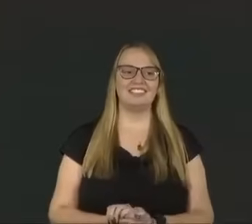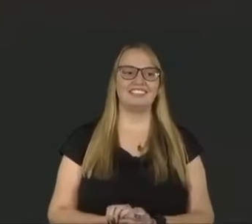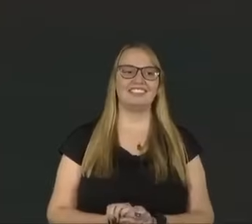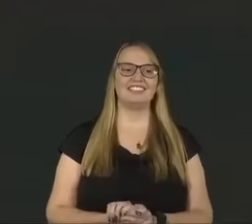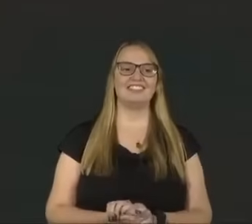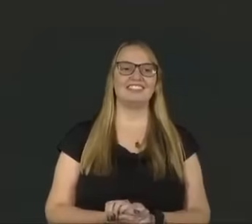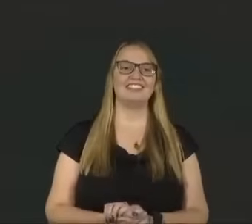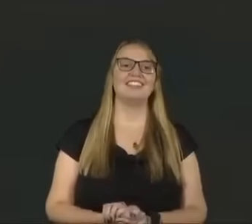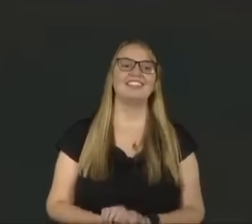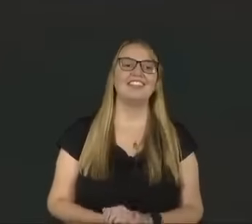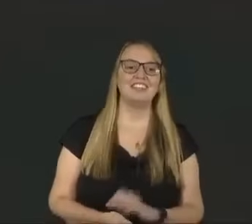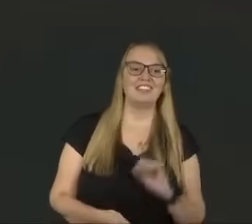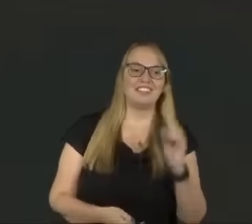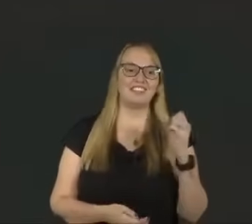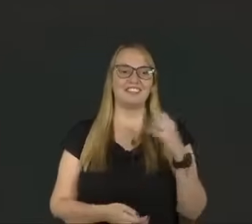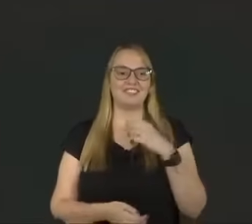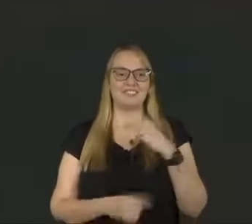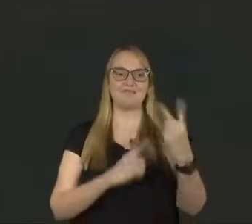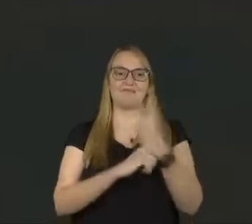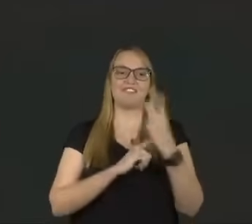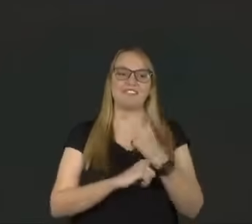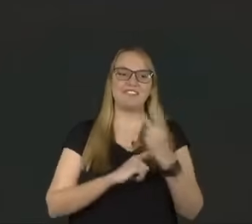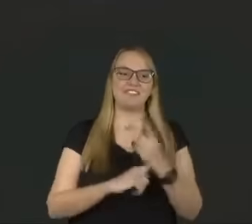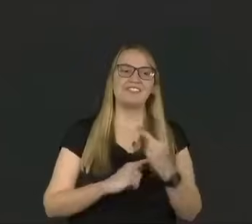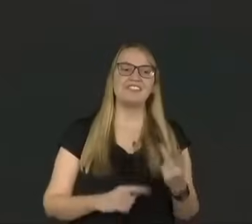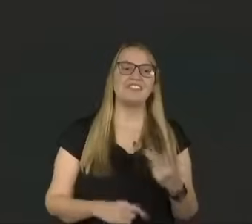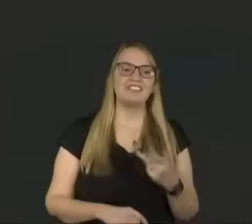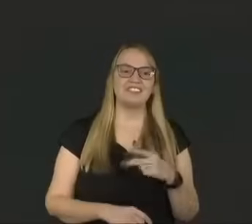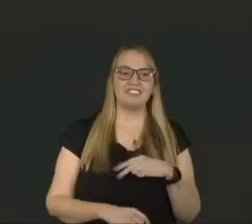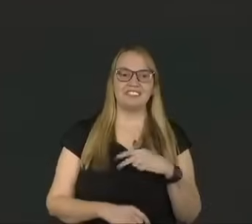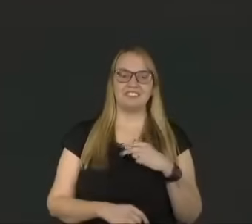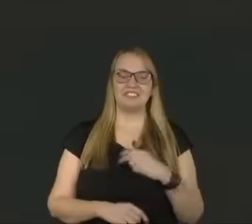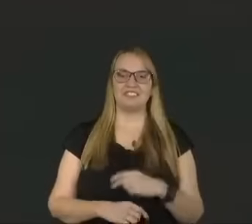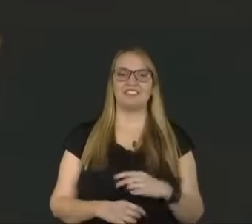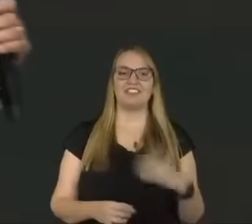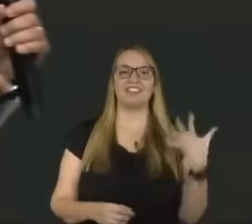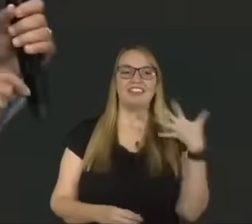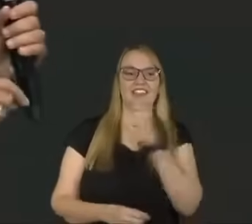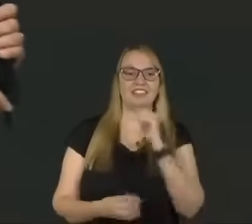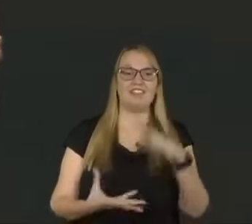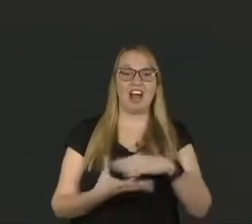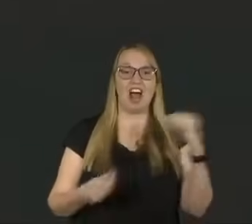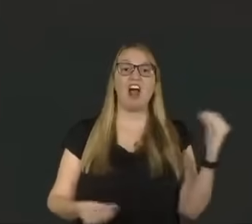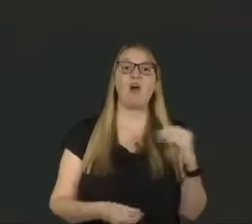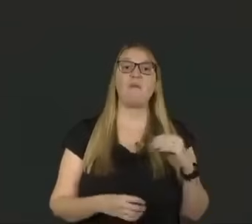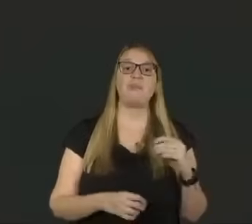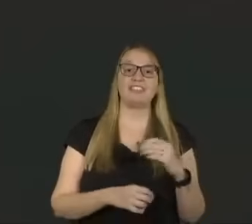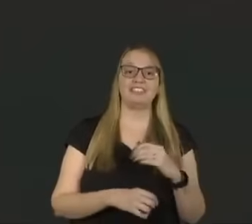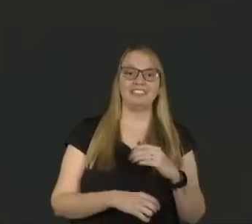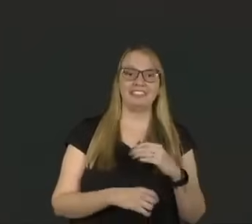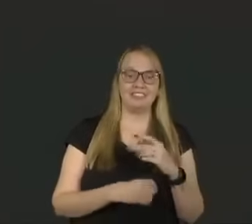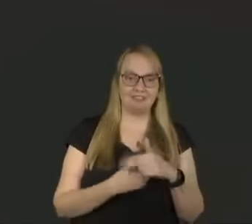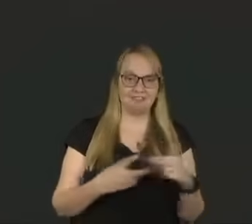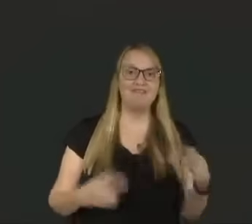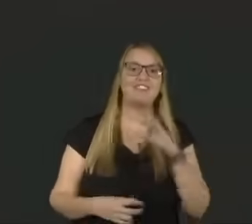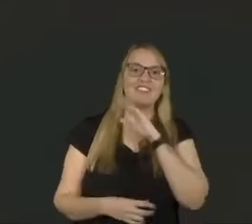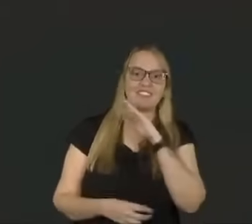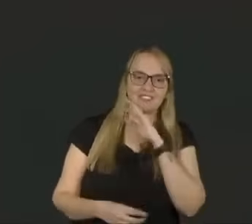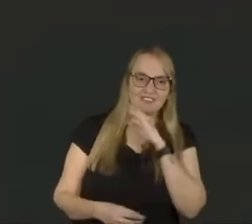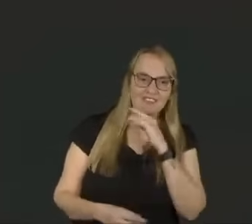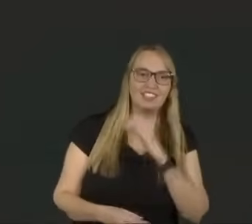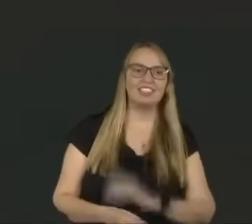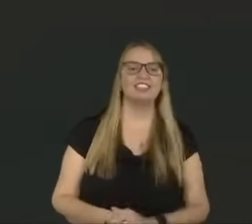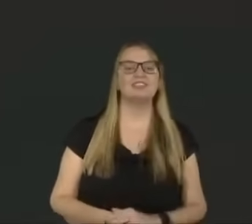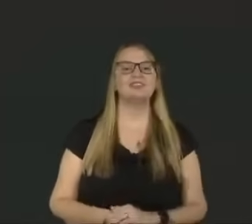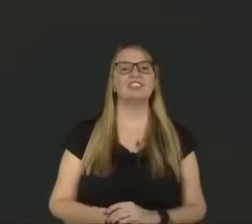língua livra a sua alma de muitos males provérbios 2511 diz que as palavras